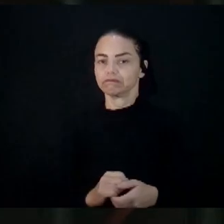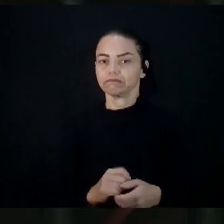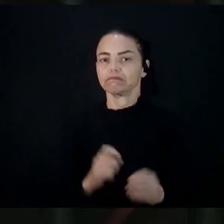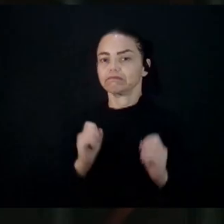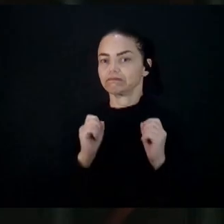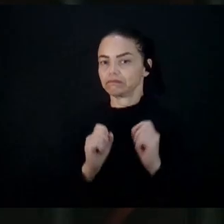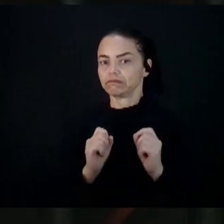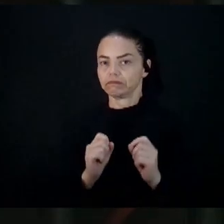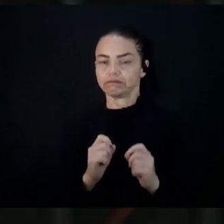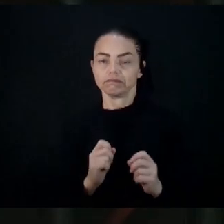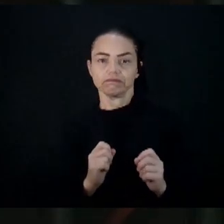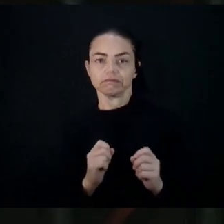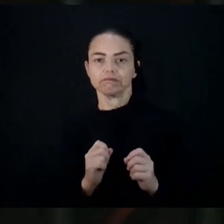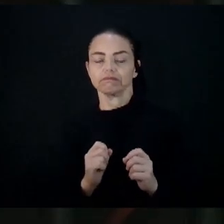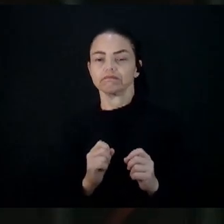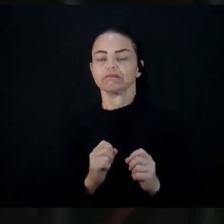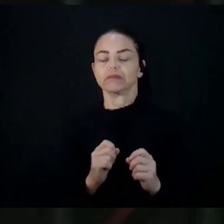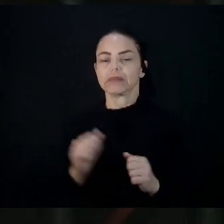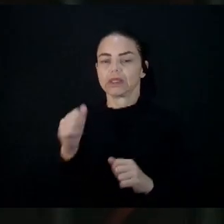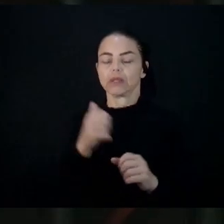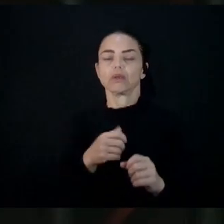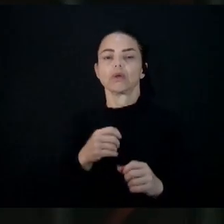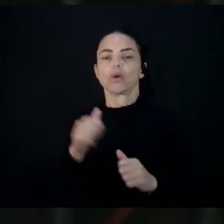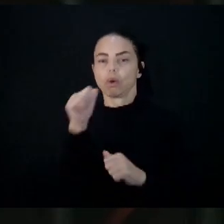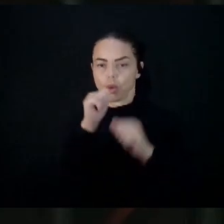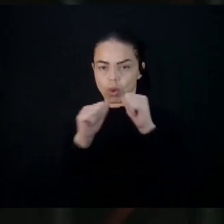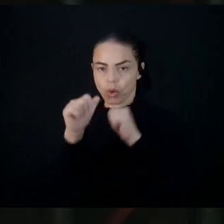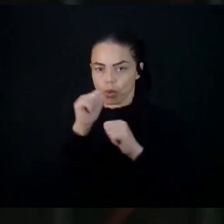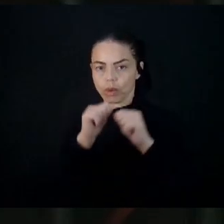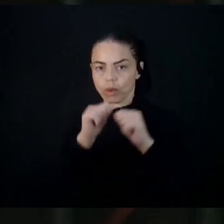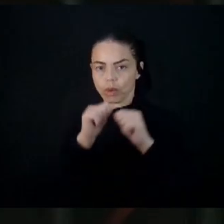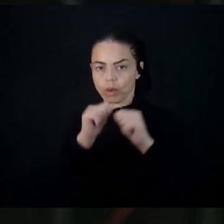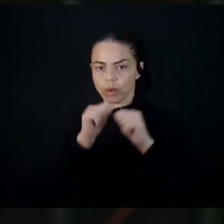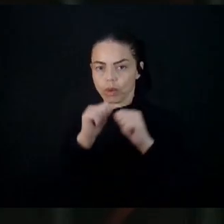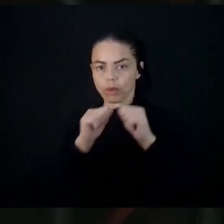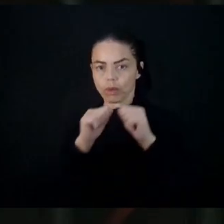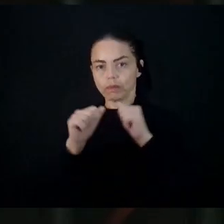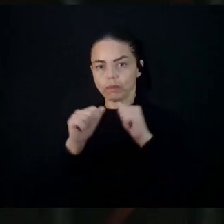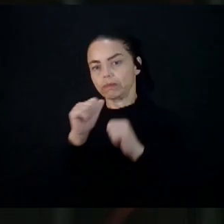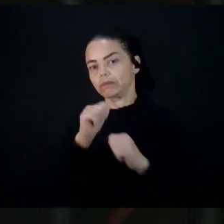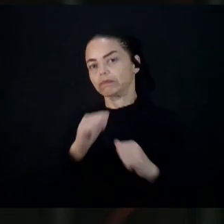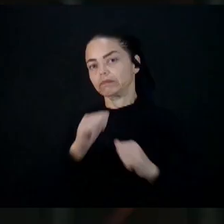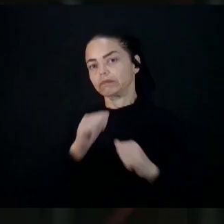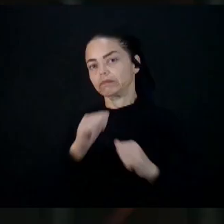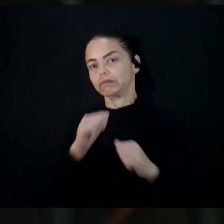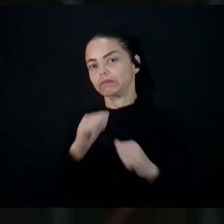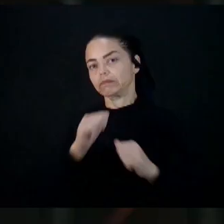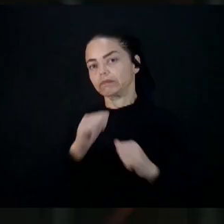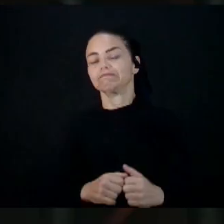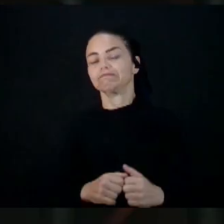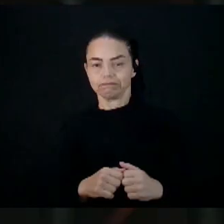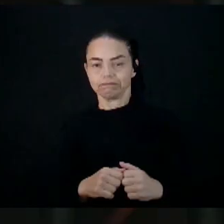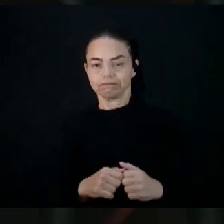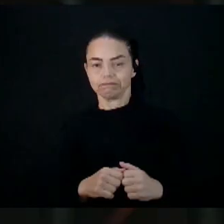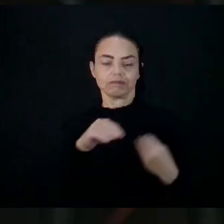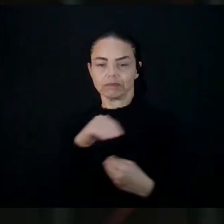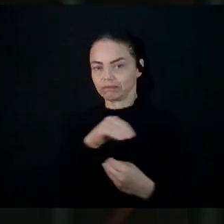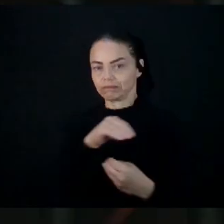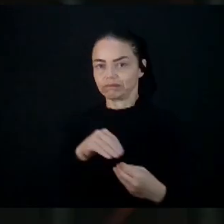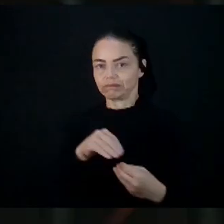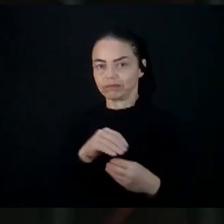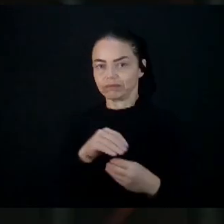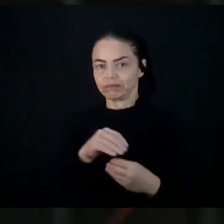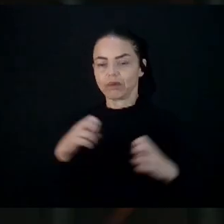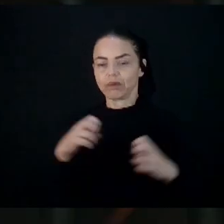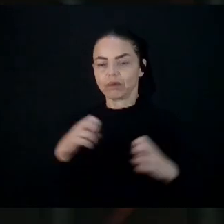fazendo o consumo exacerbado desse tipo de combo aí, porque é um combo que a gente vê, né, que é um combo que não faz